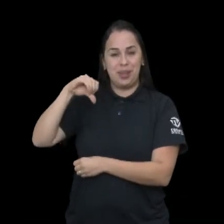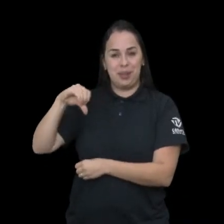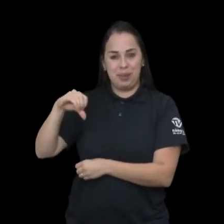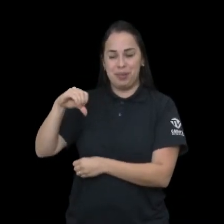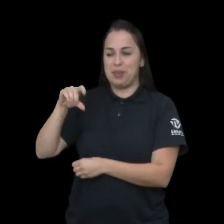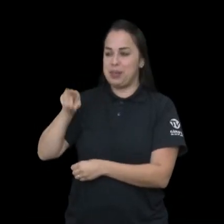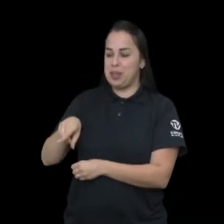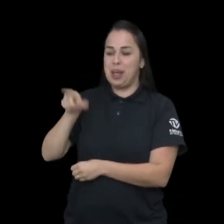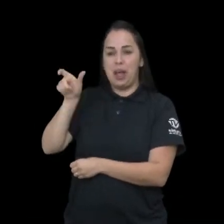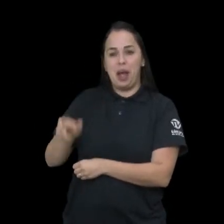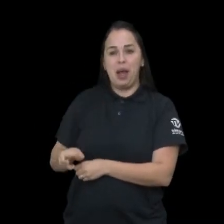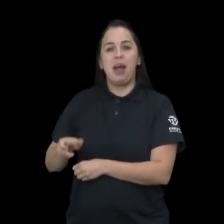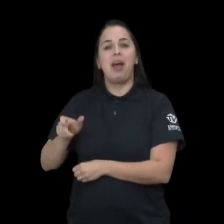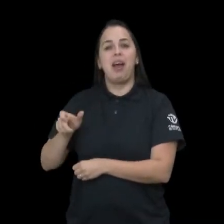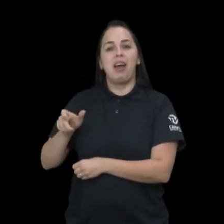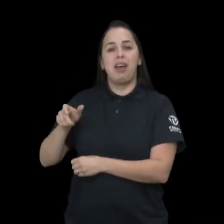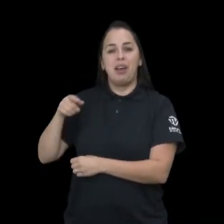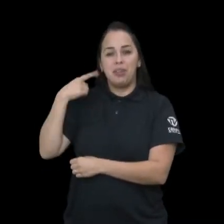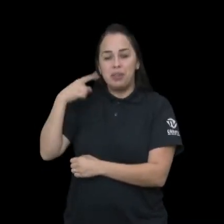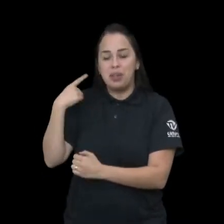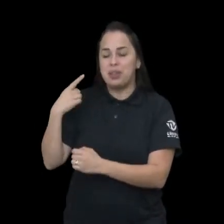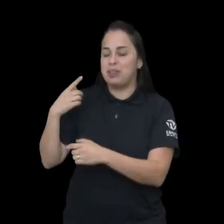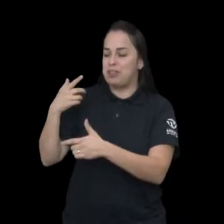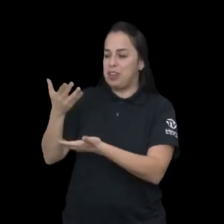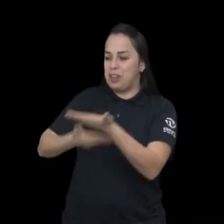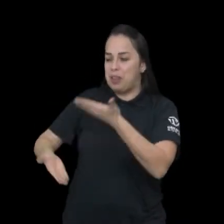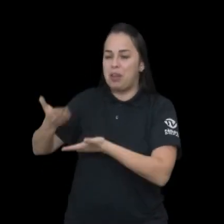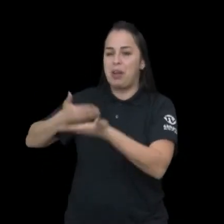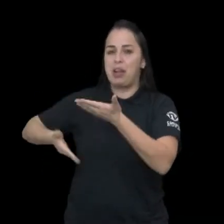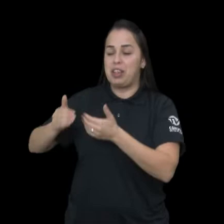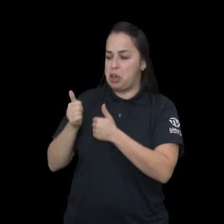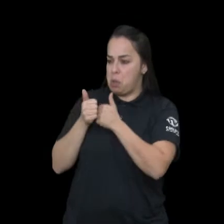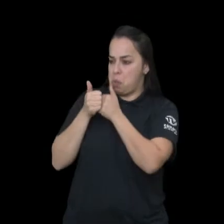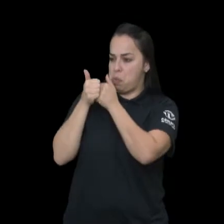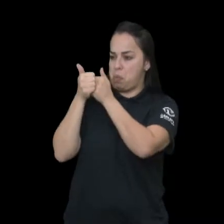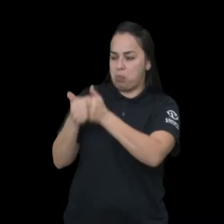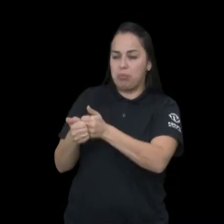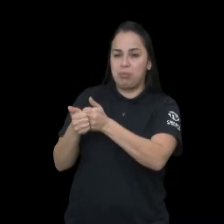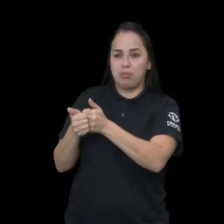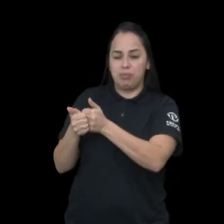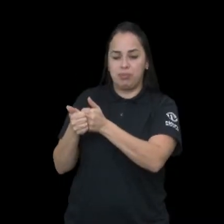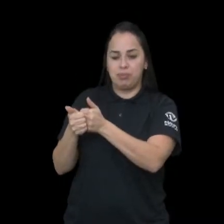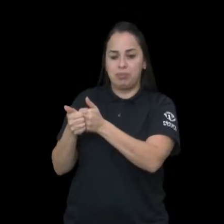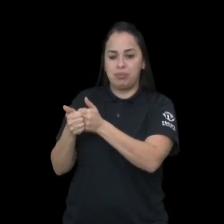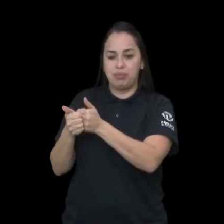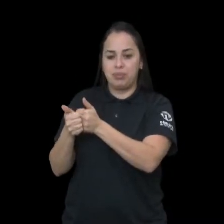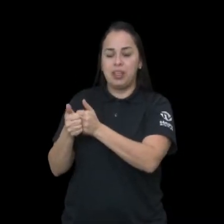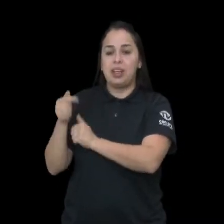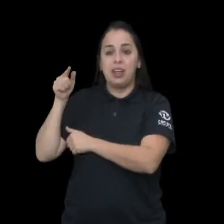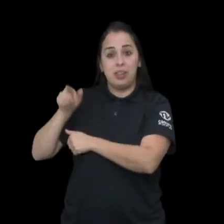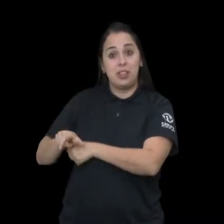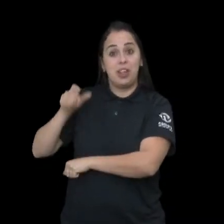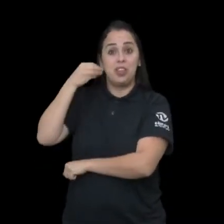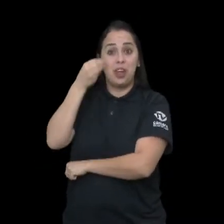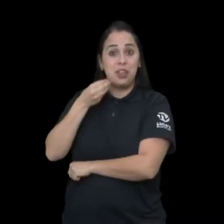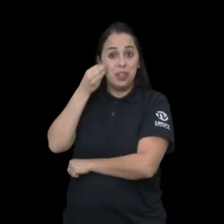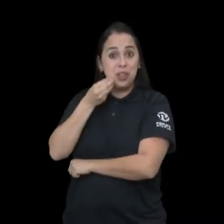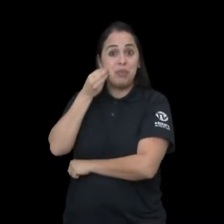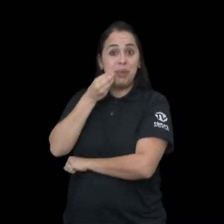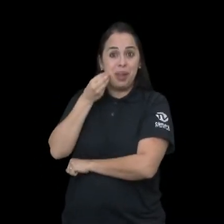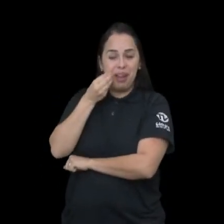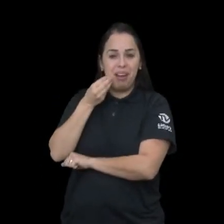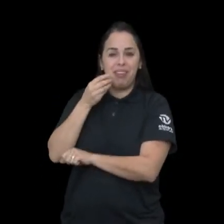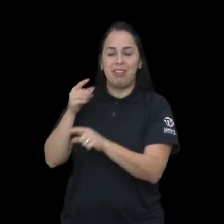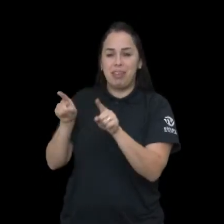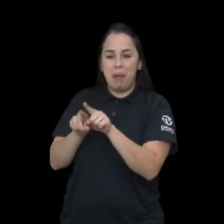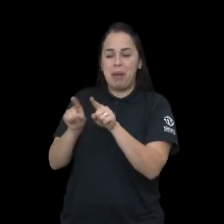era o procurador e ali foi feito vários trabalhos, eu acompanhava o quanto o senhor já tinha de experiência e o quanto tinha ainda para